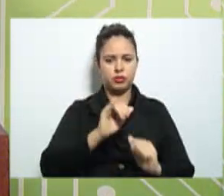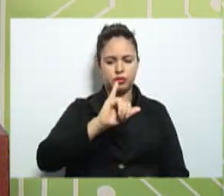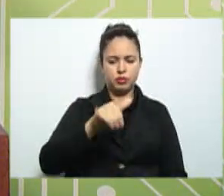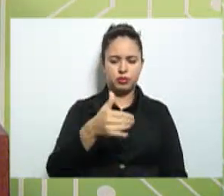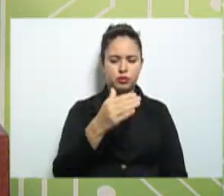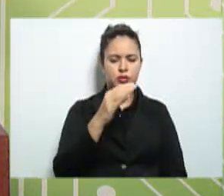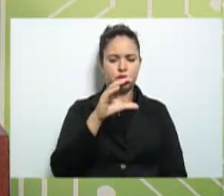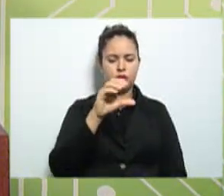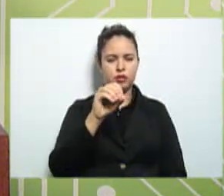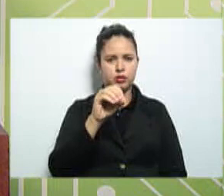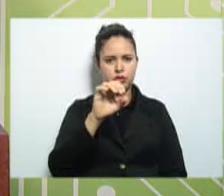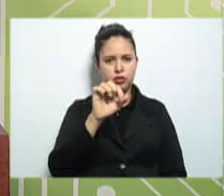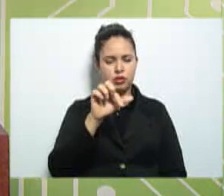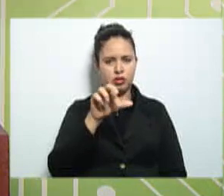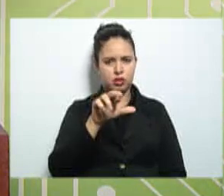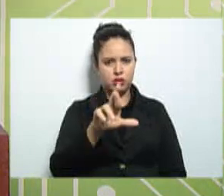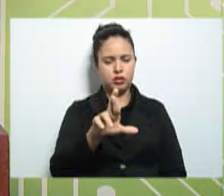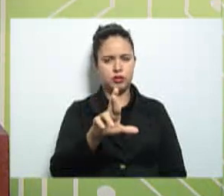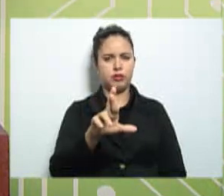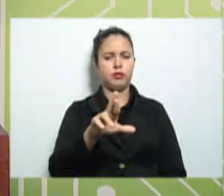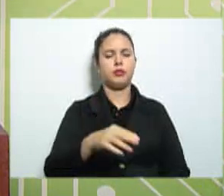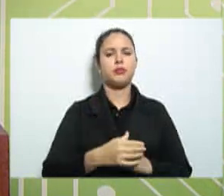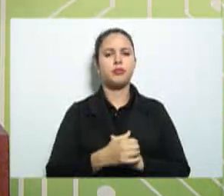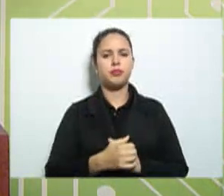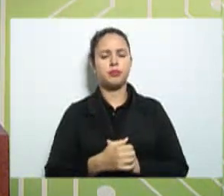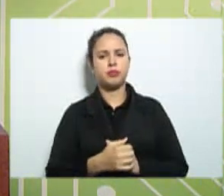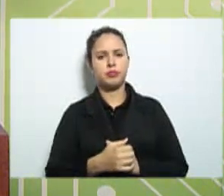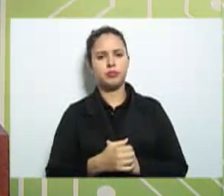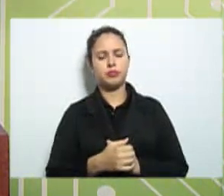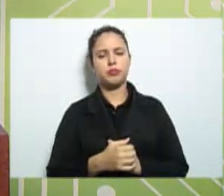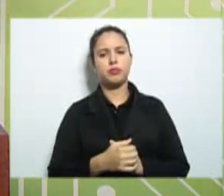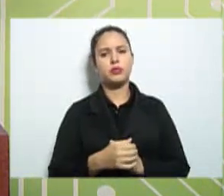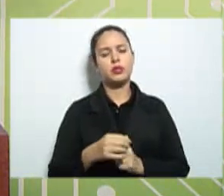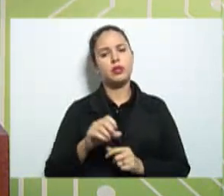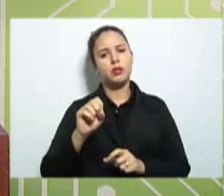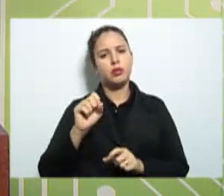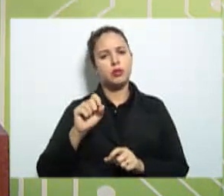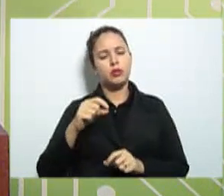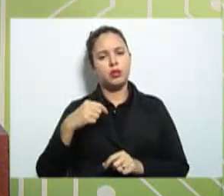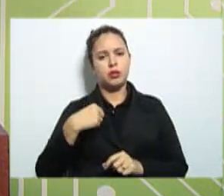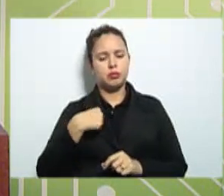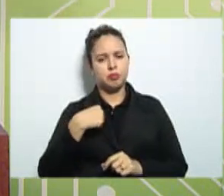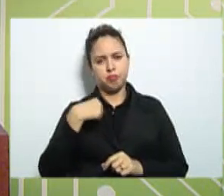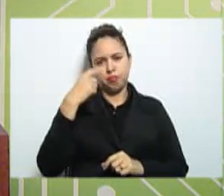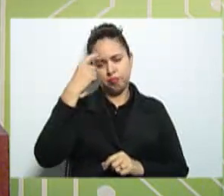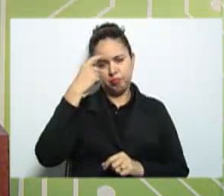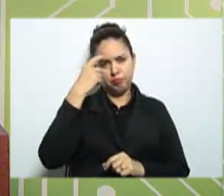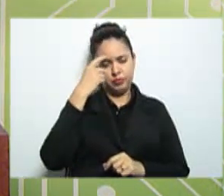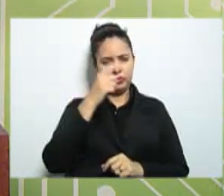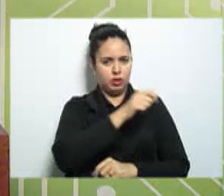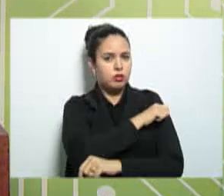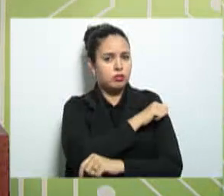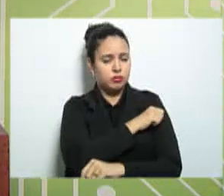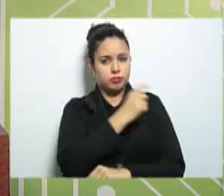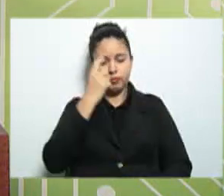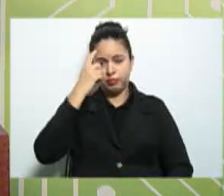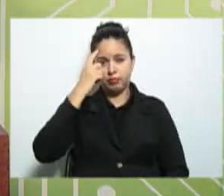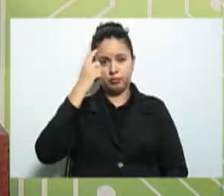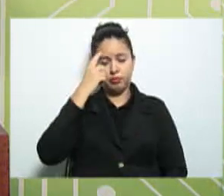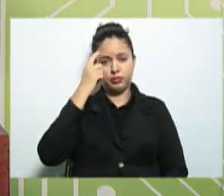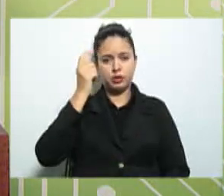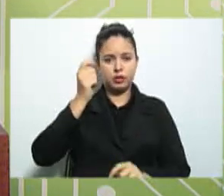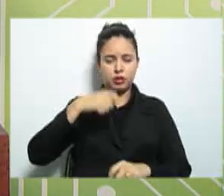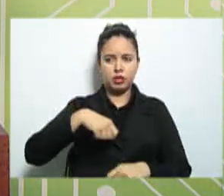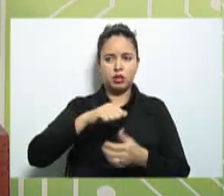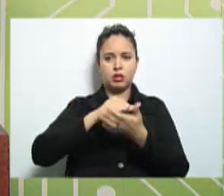com falta a semana toda. Então, o que eu acredito? Eu acredito que eu estava participando de uma atividade escolar, fora da escola, mas estava